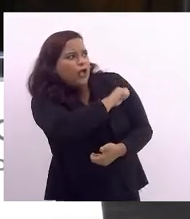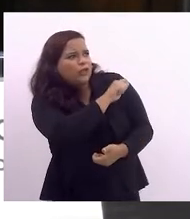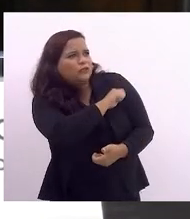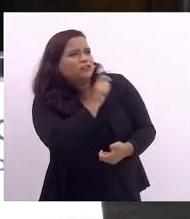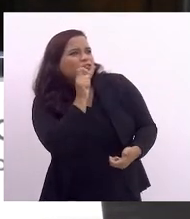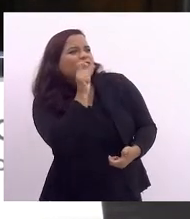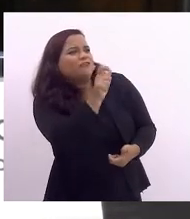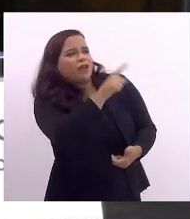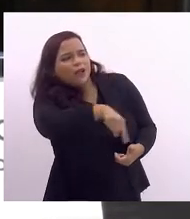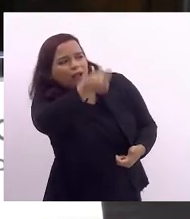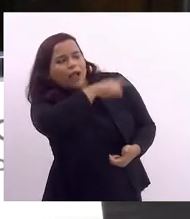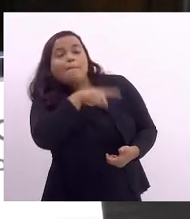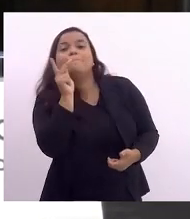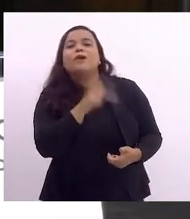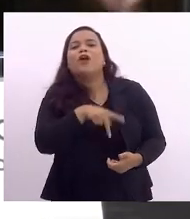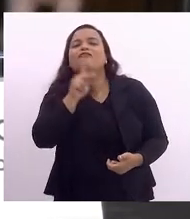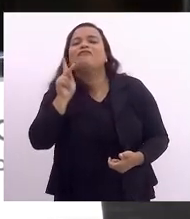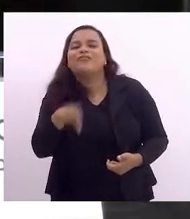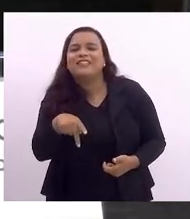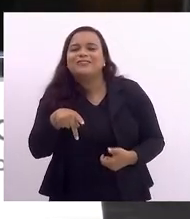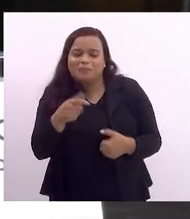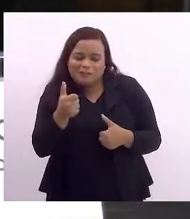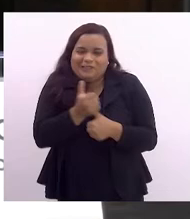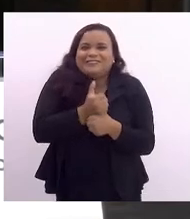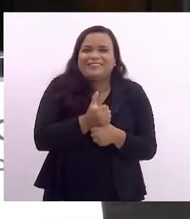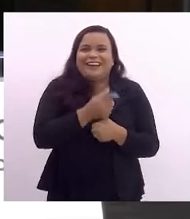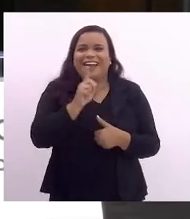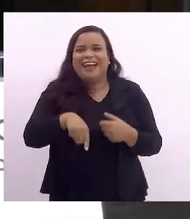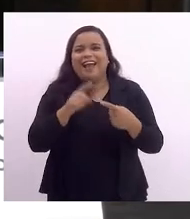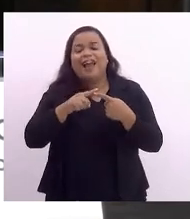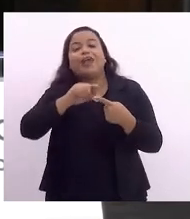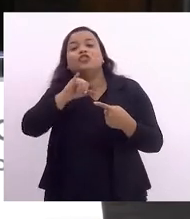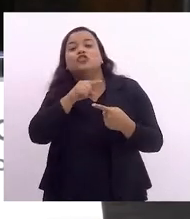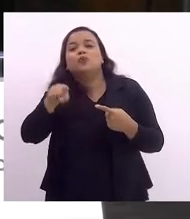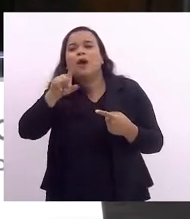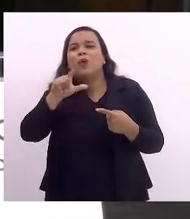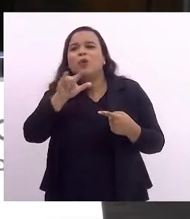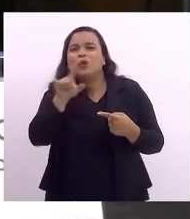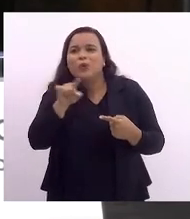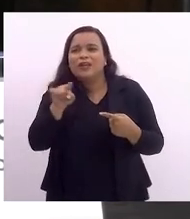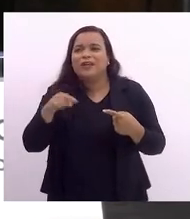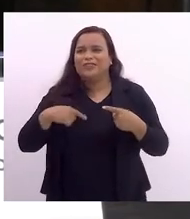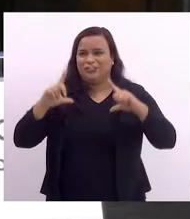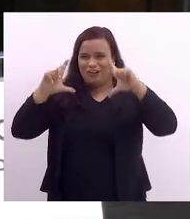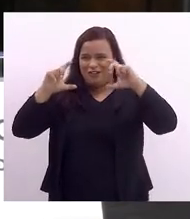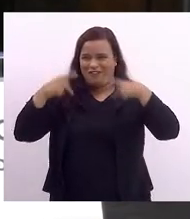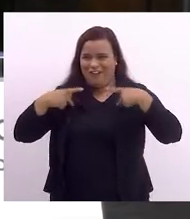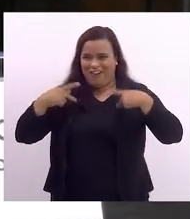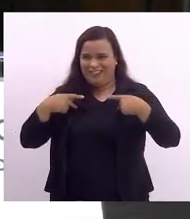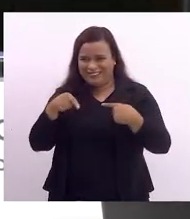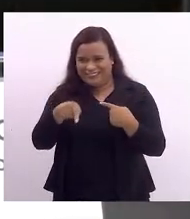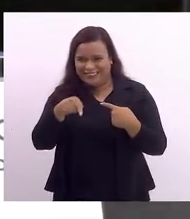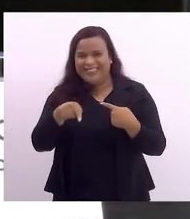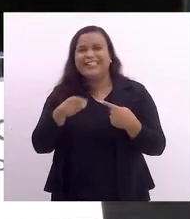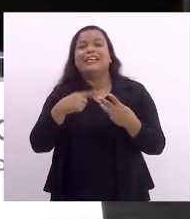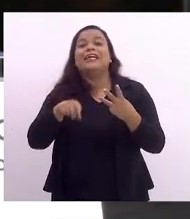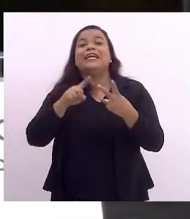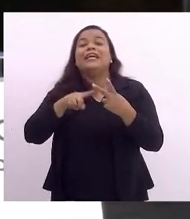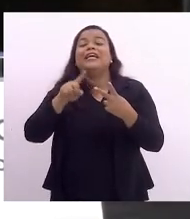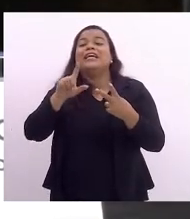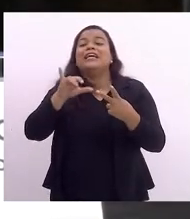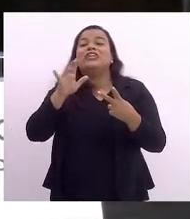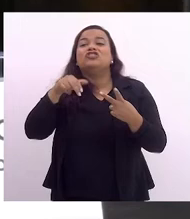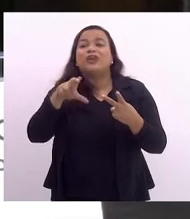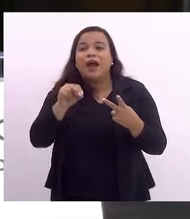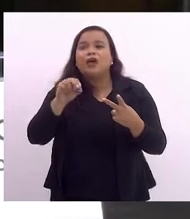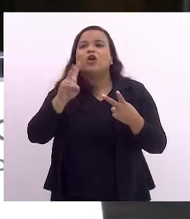eles de professores, que é o João Luiz, que está aqui me fotografando, e o Cristiano Oliveira, que está lá em casa, né,